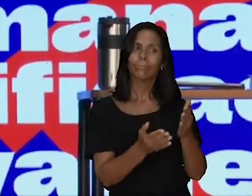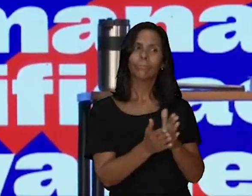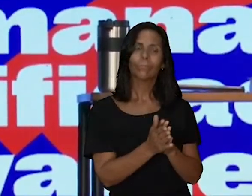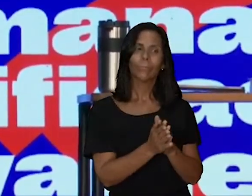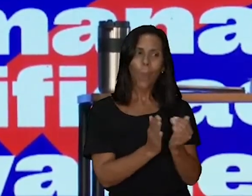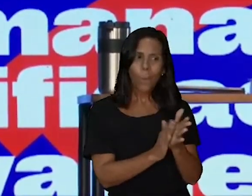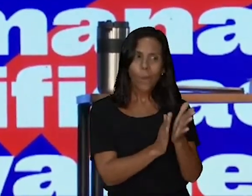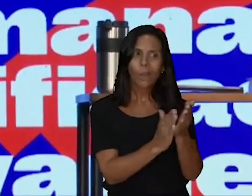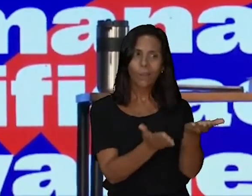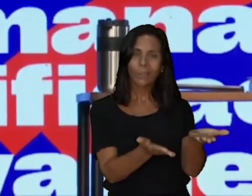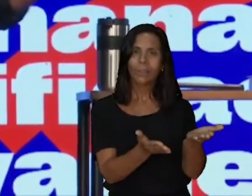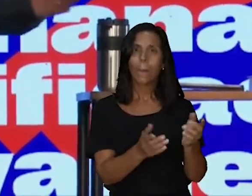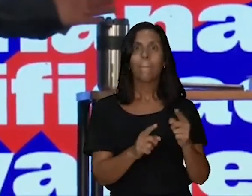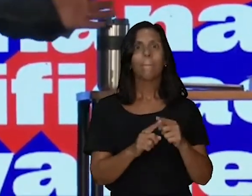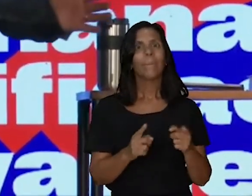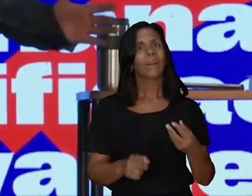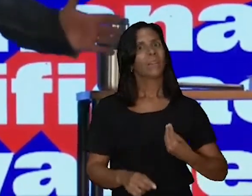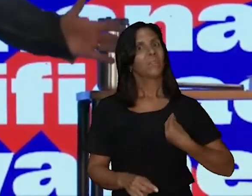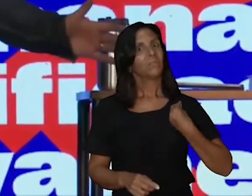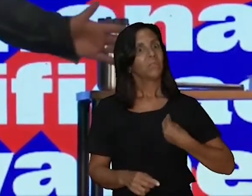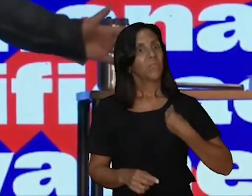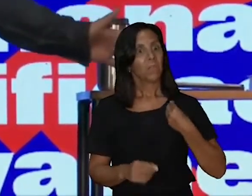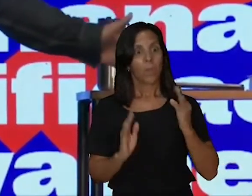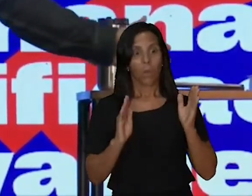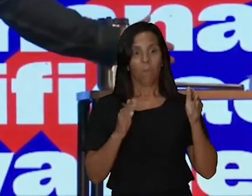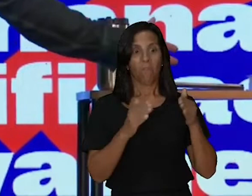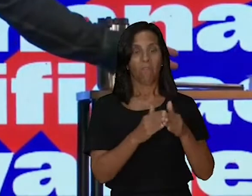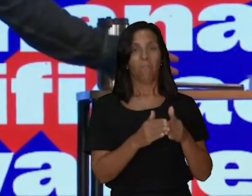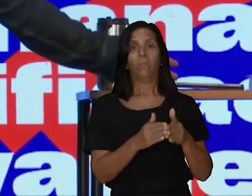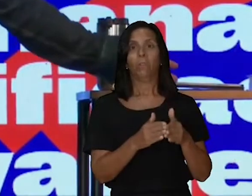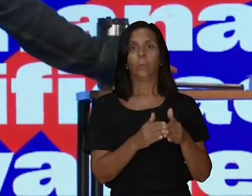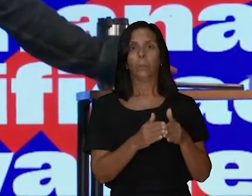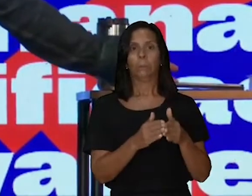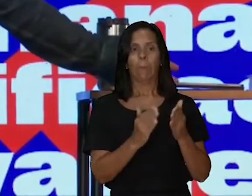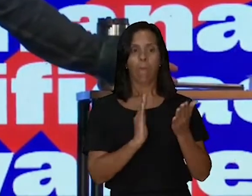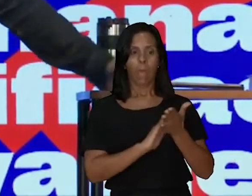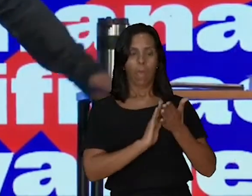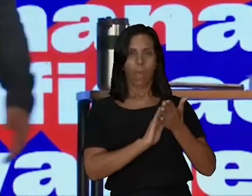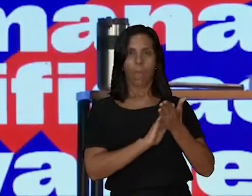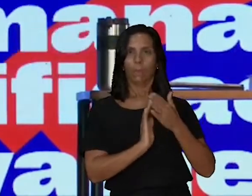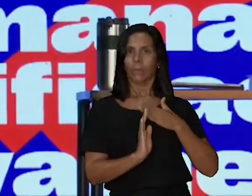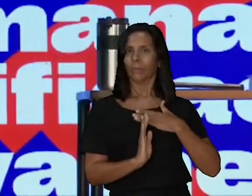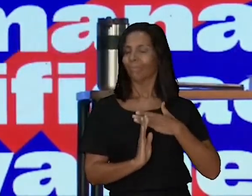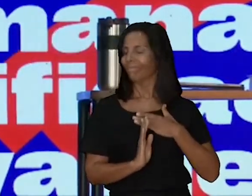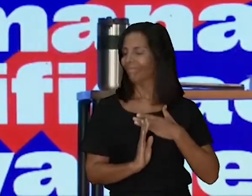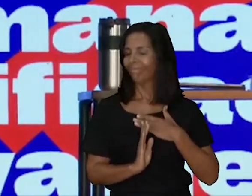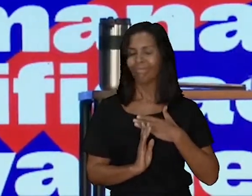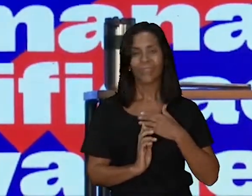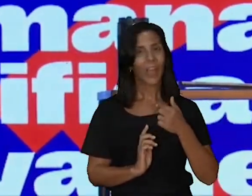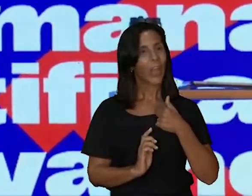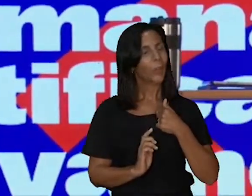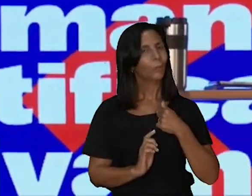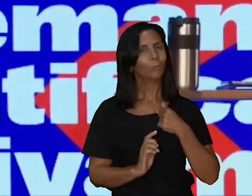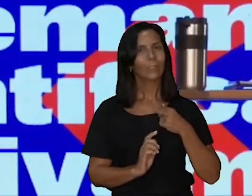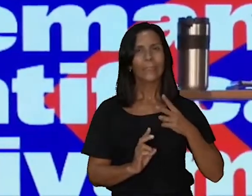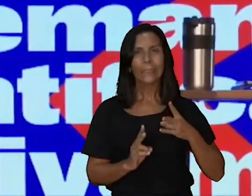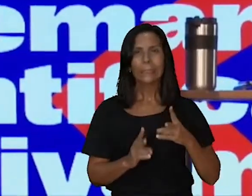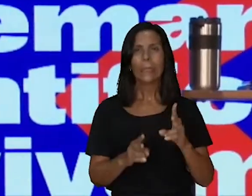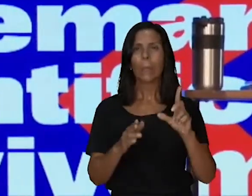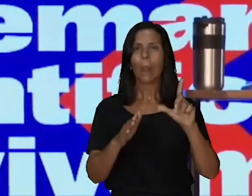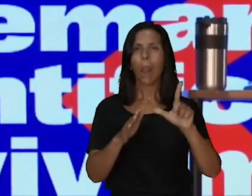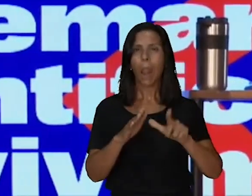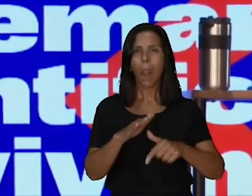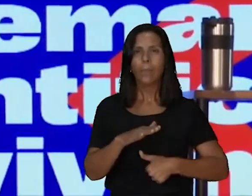Mas viver por isso me atrasa. Porque eu não tomo decisões que